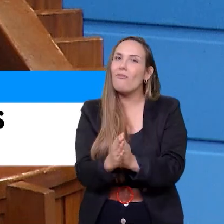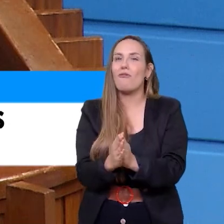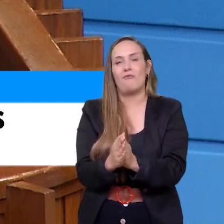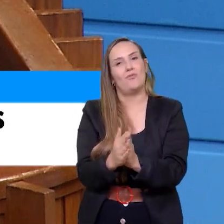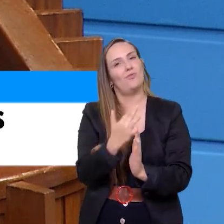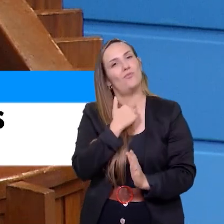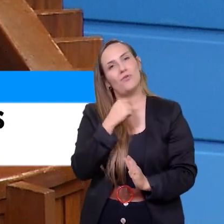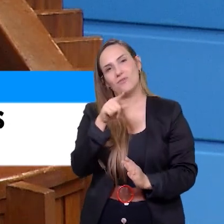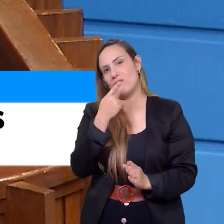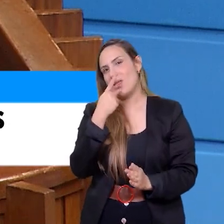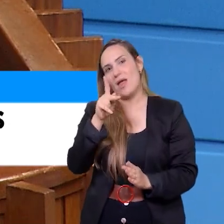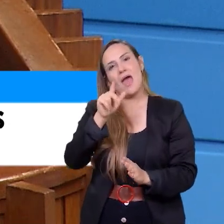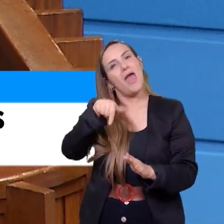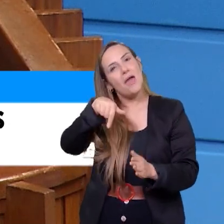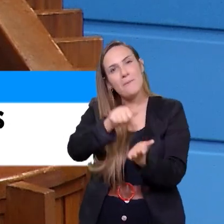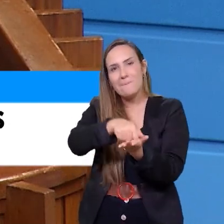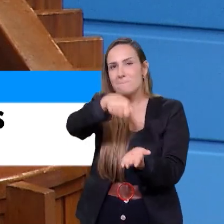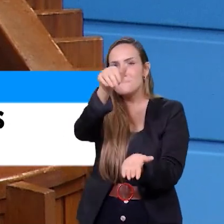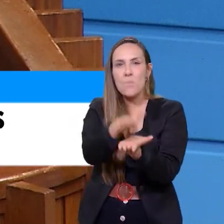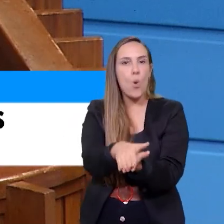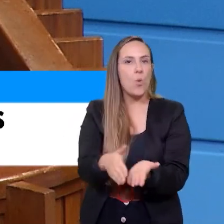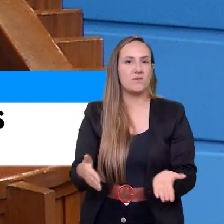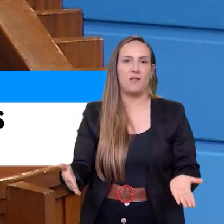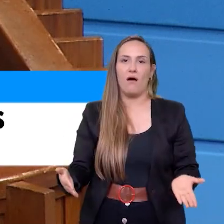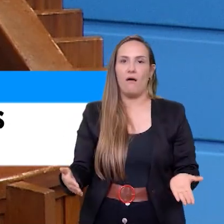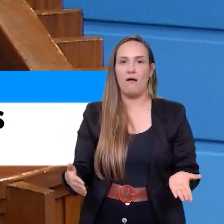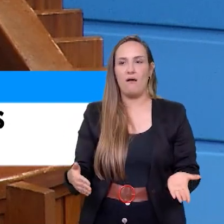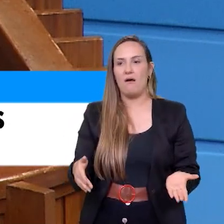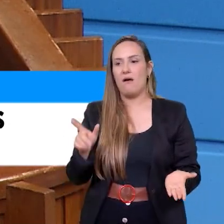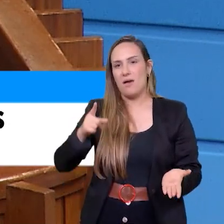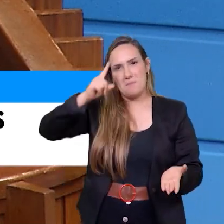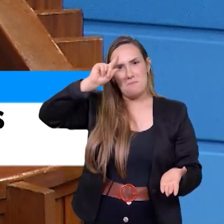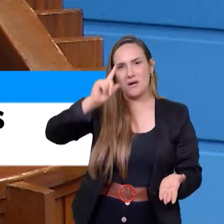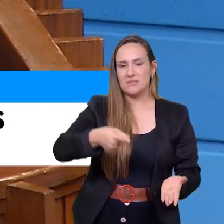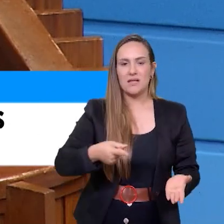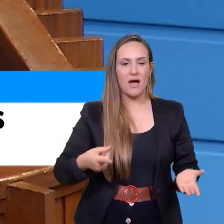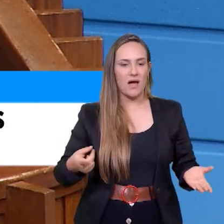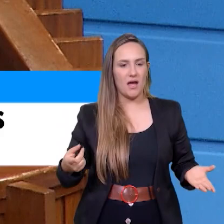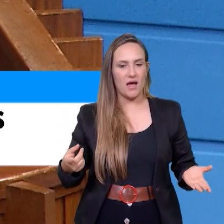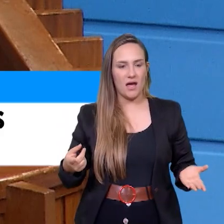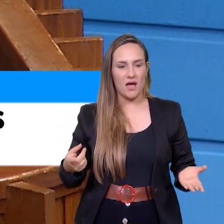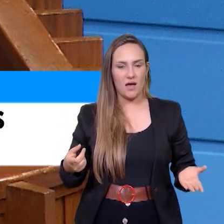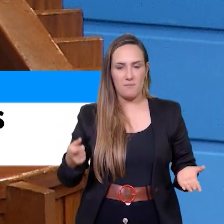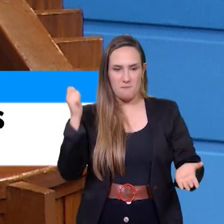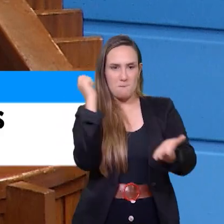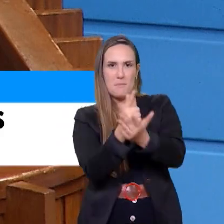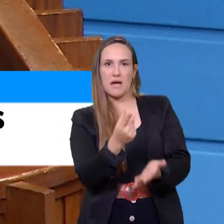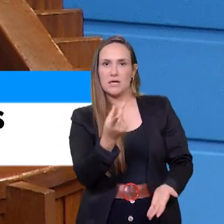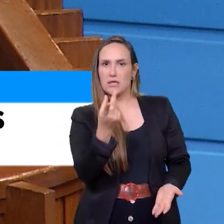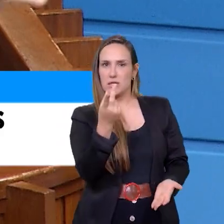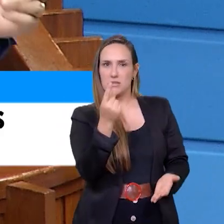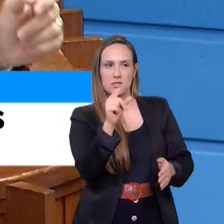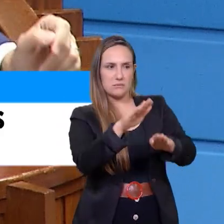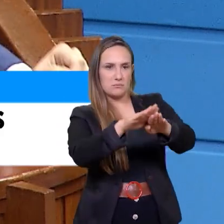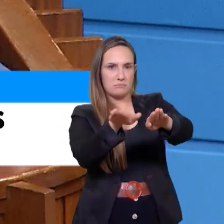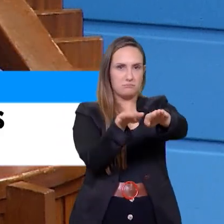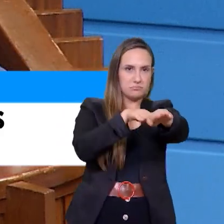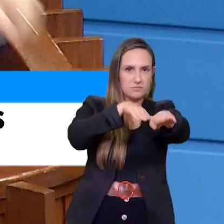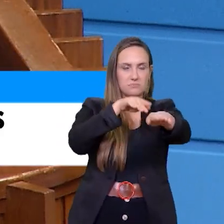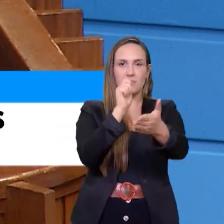Então não me venha falar de multar essas pessoas, de mandar ticket de